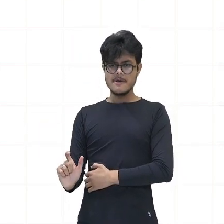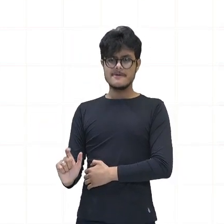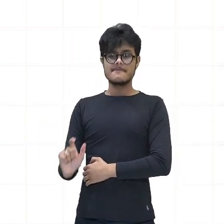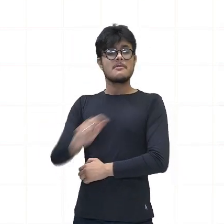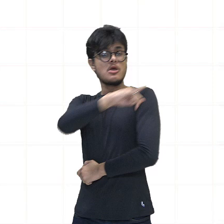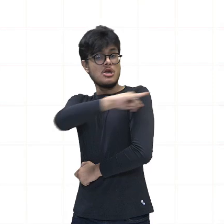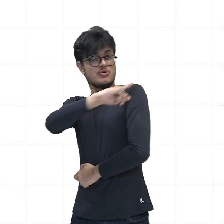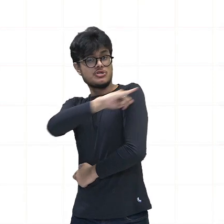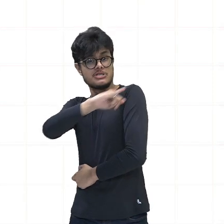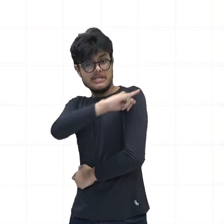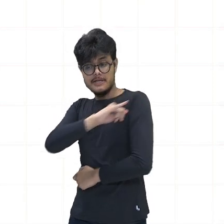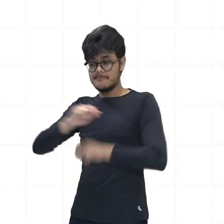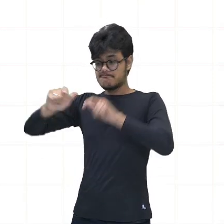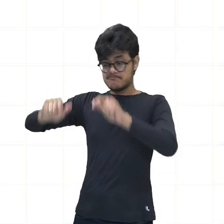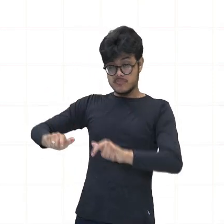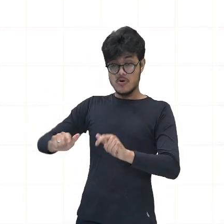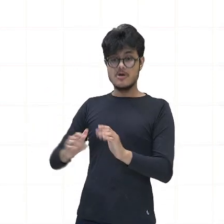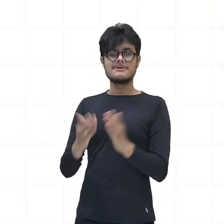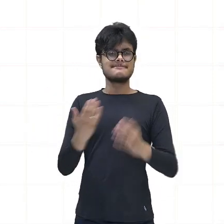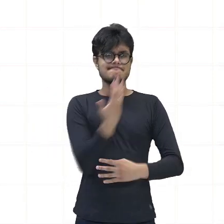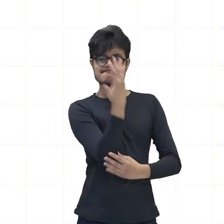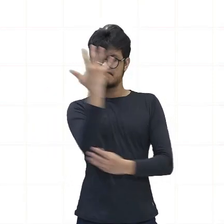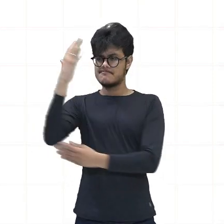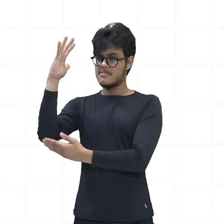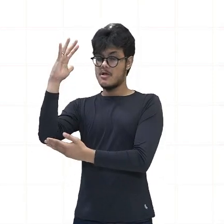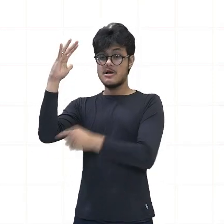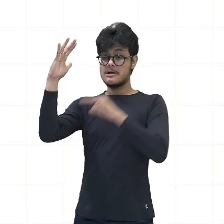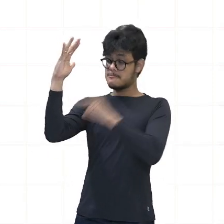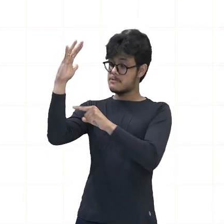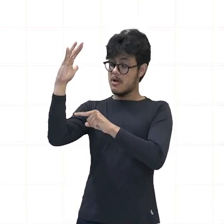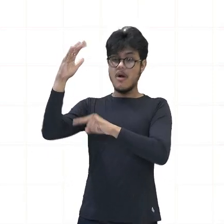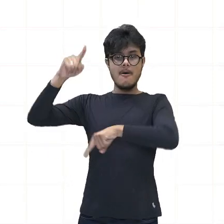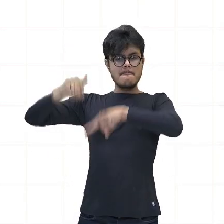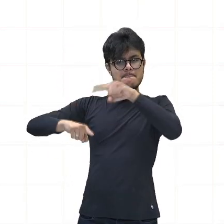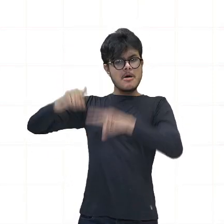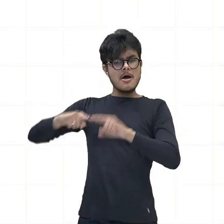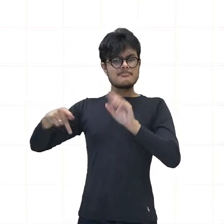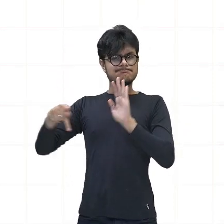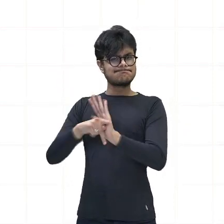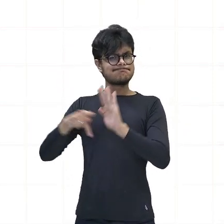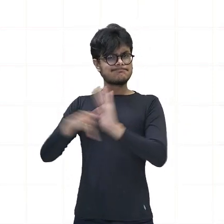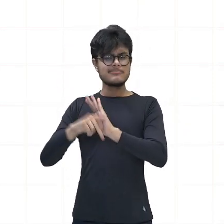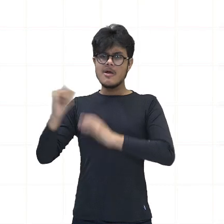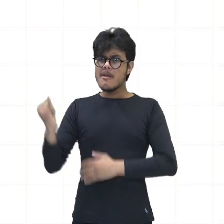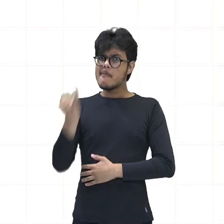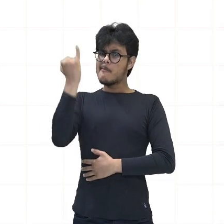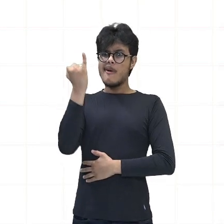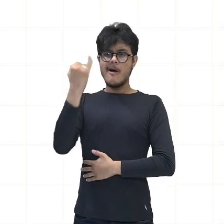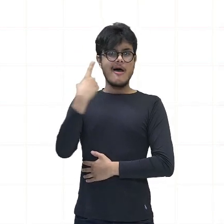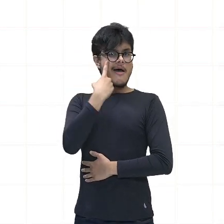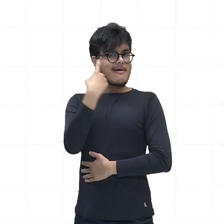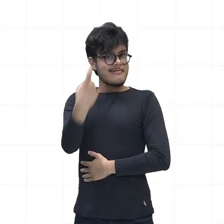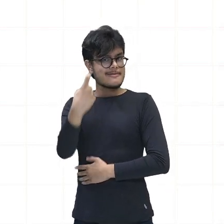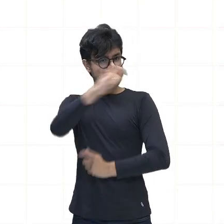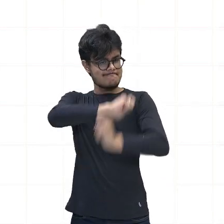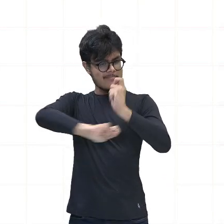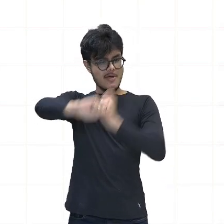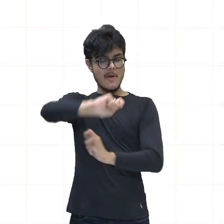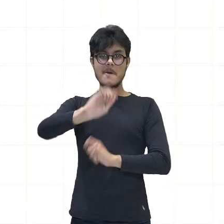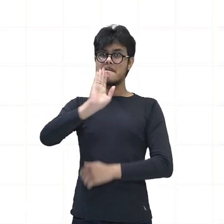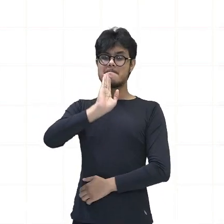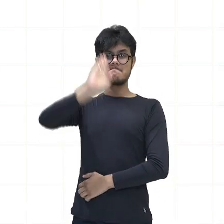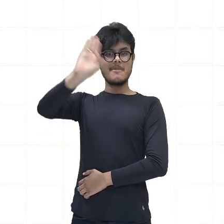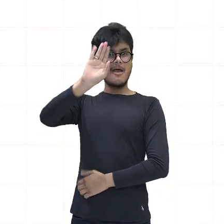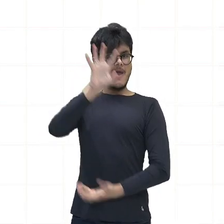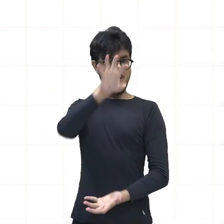Rio de Janeiro. Então, o pau-brasil, ele se tornou uma madeira, era uma madeira de grande interesse comercial para a